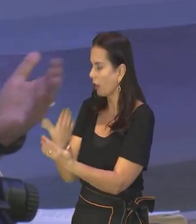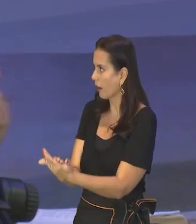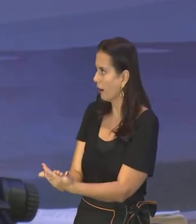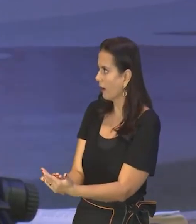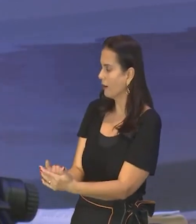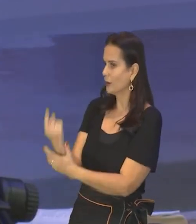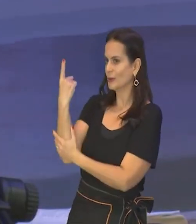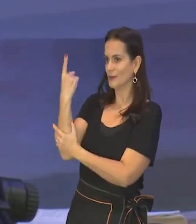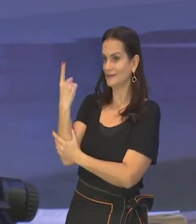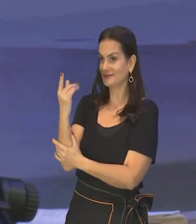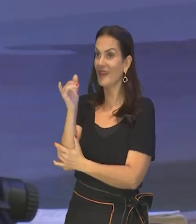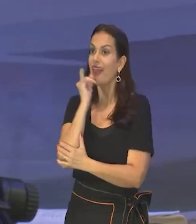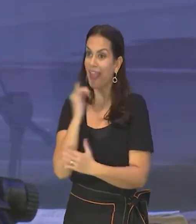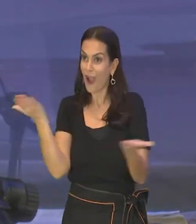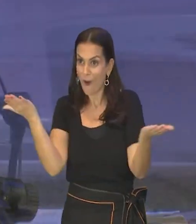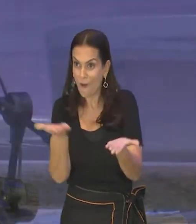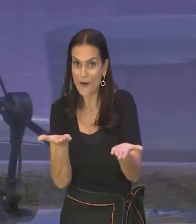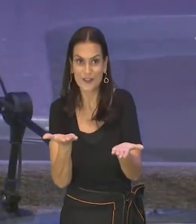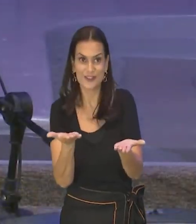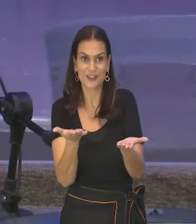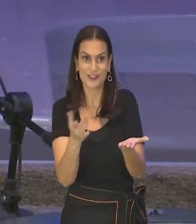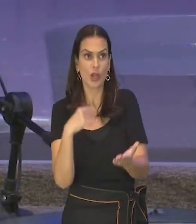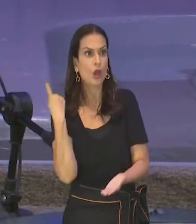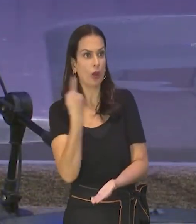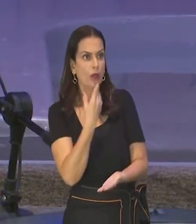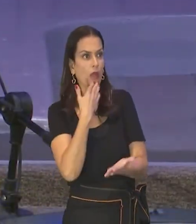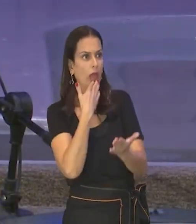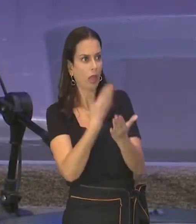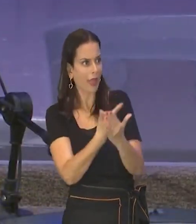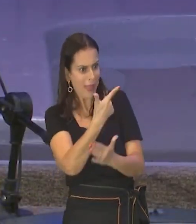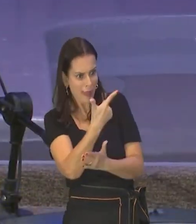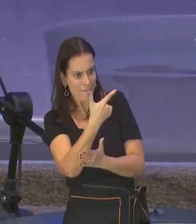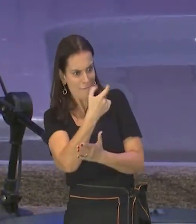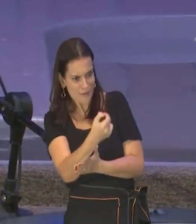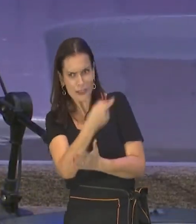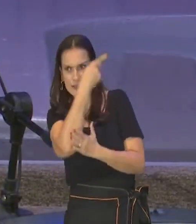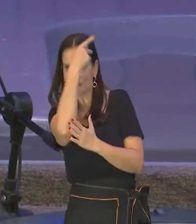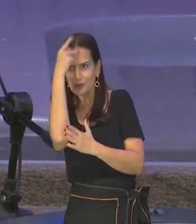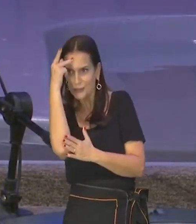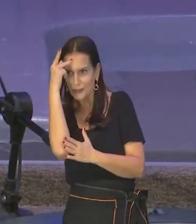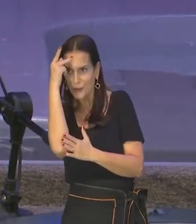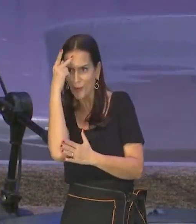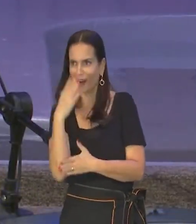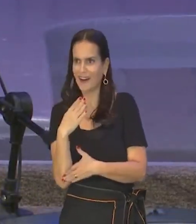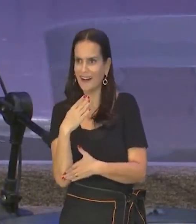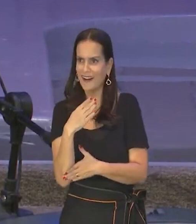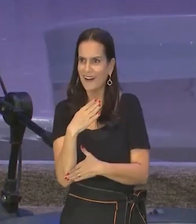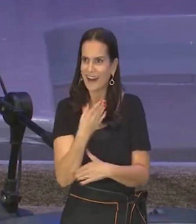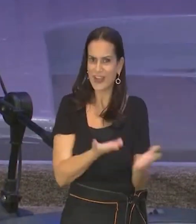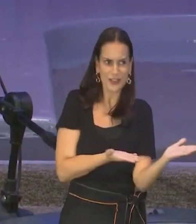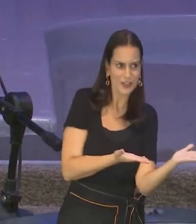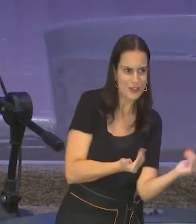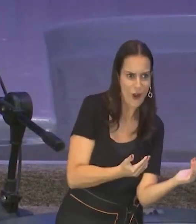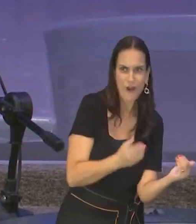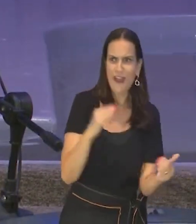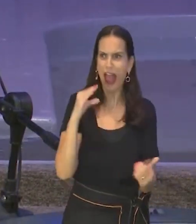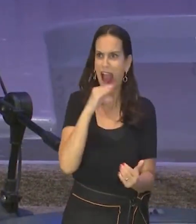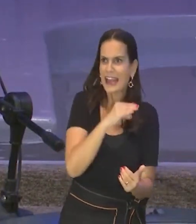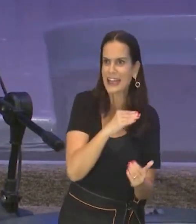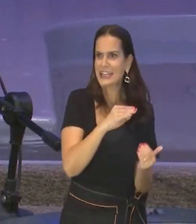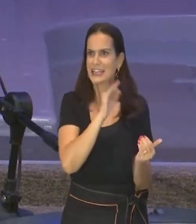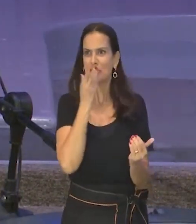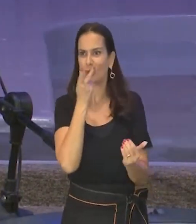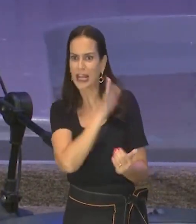por exemplo, hoje, nós ficamos admirados, 20 pessoas, adultos, jovens, crianças.